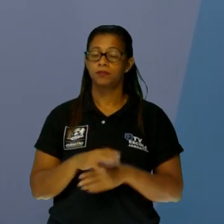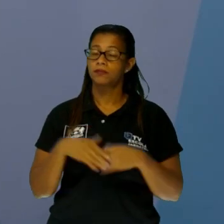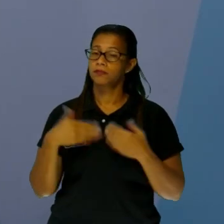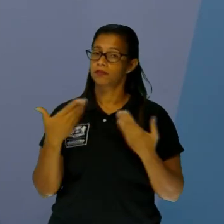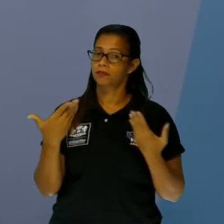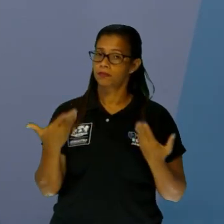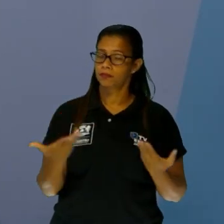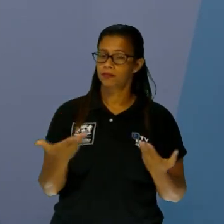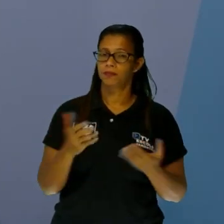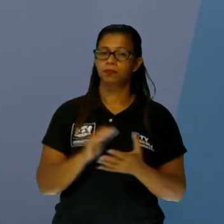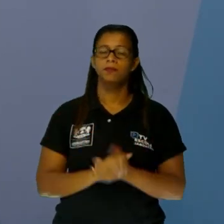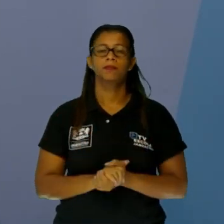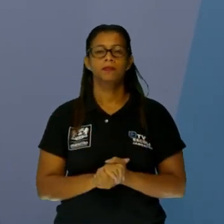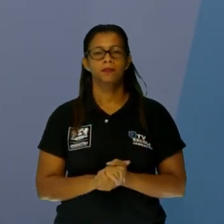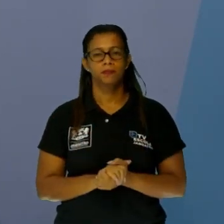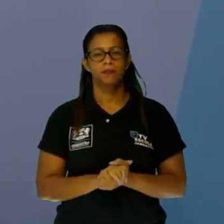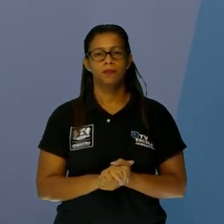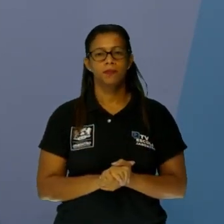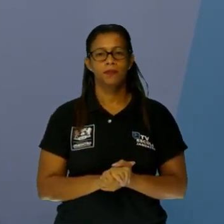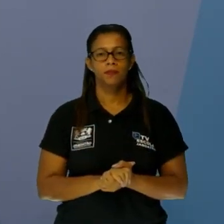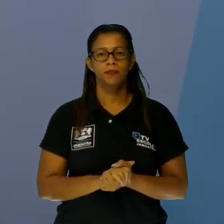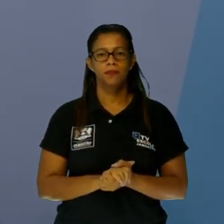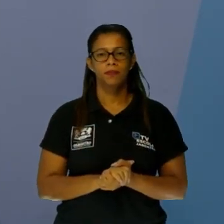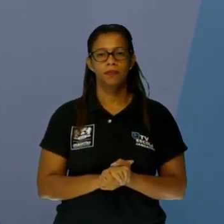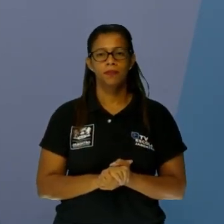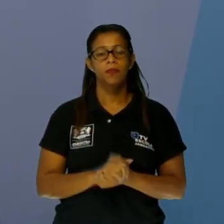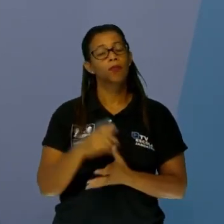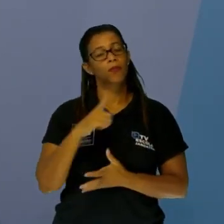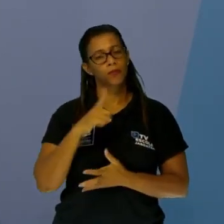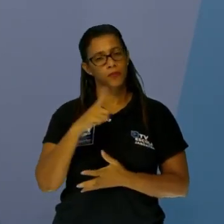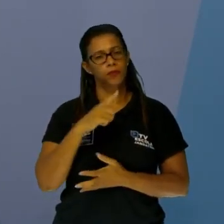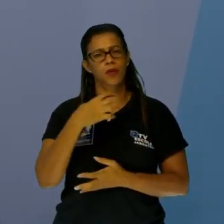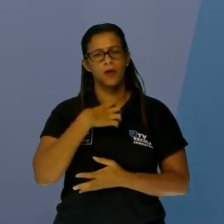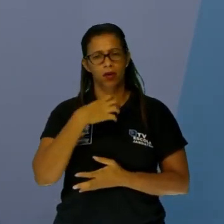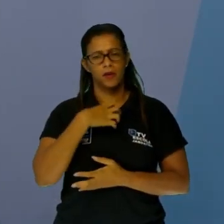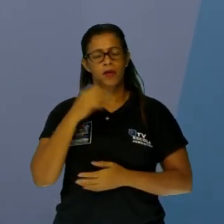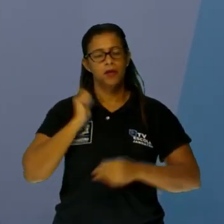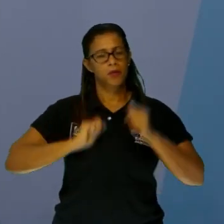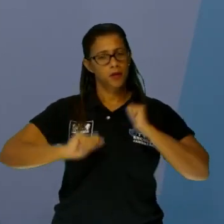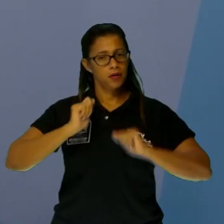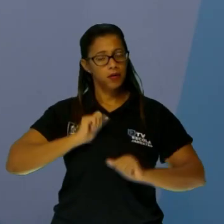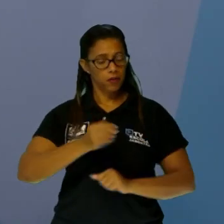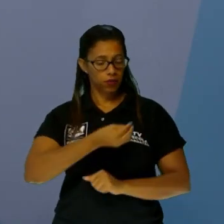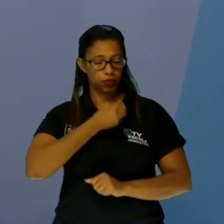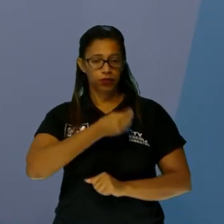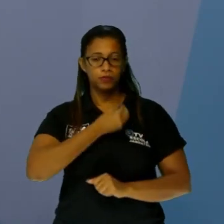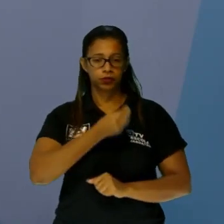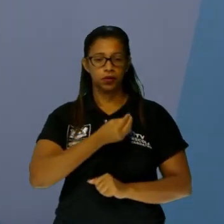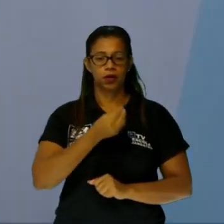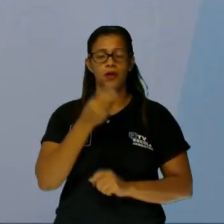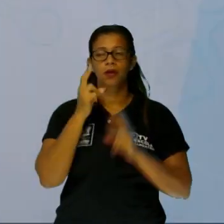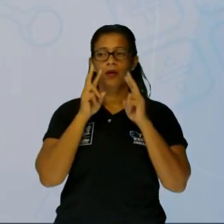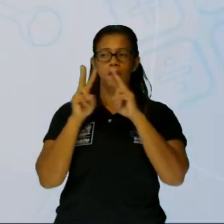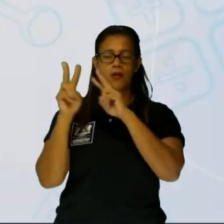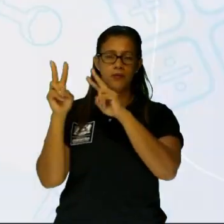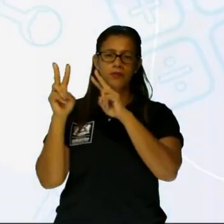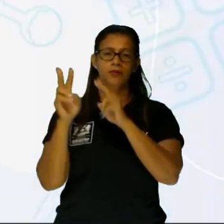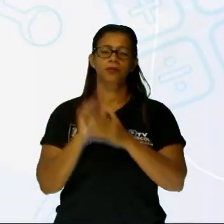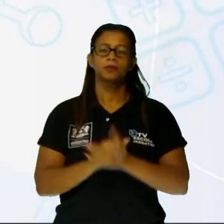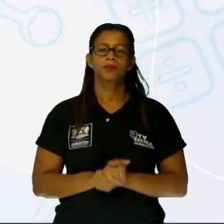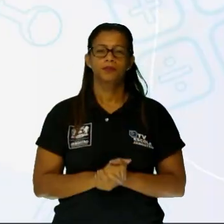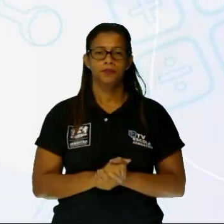Então, assim como a gente pode ter essas expectativas na questão de vida. Dá uma olhada aí nesse exemplo aqui,